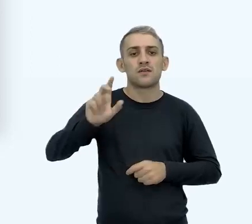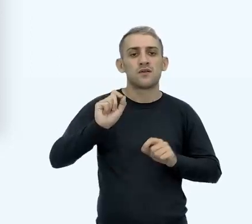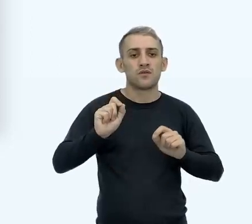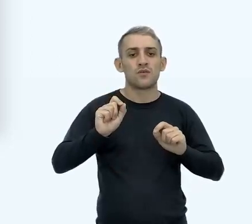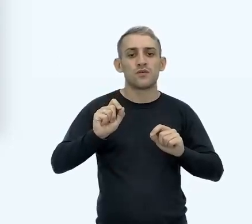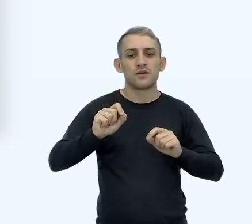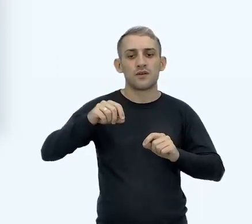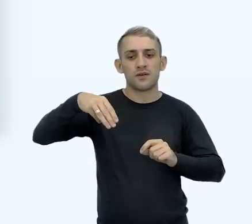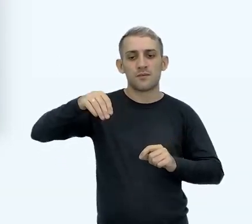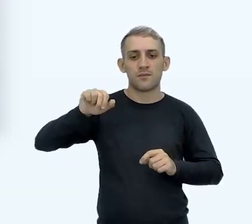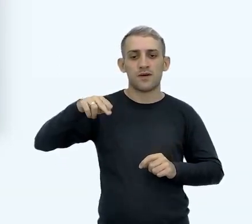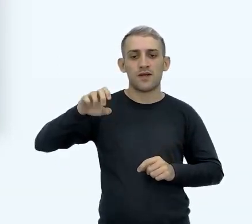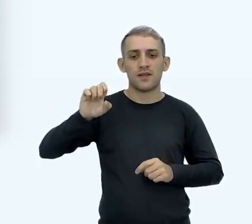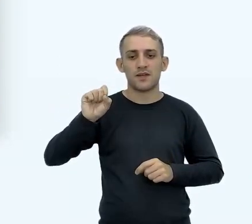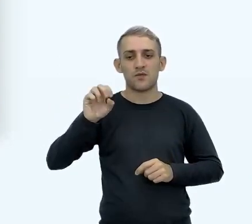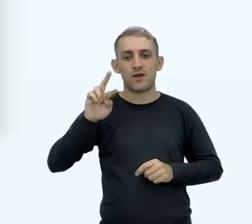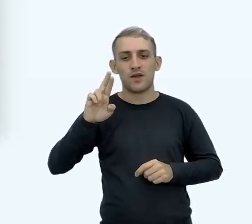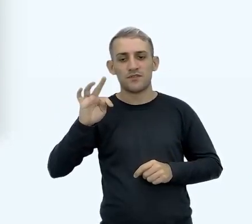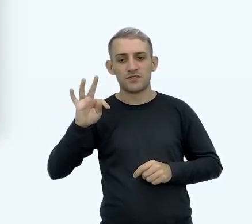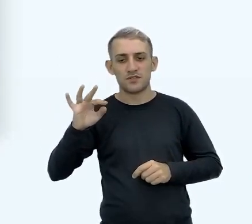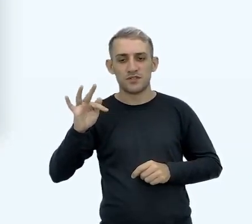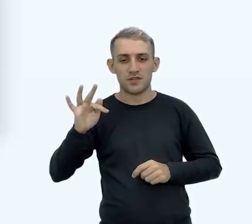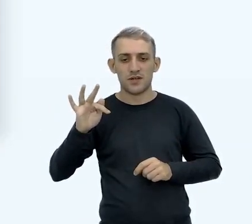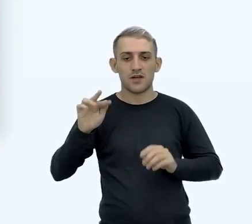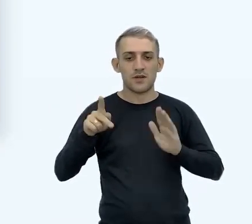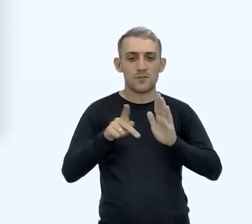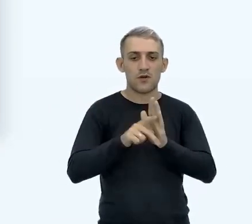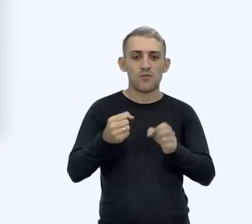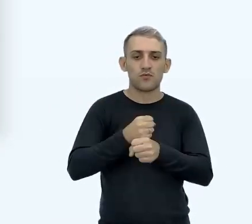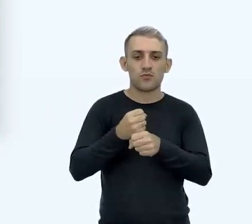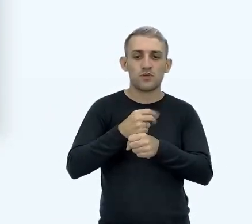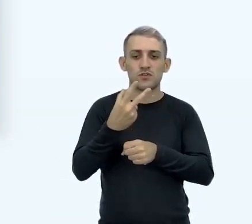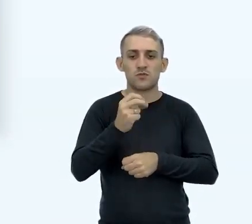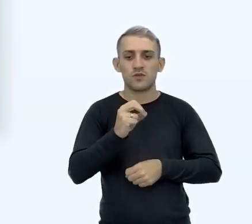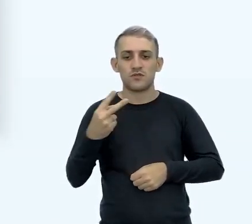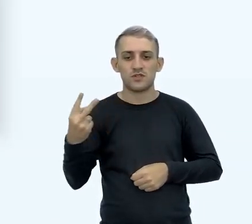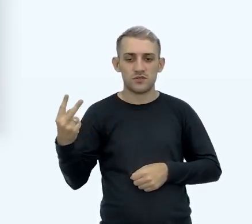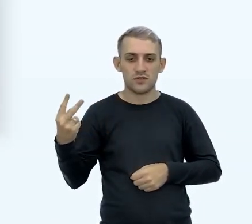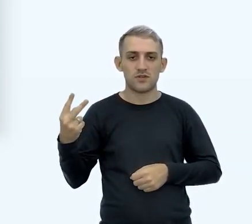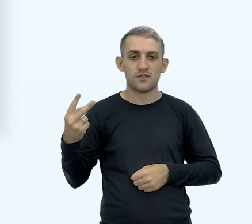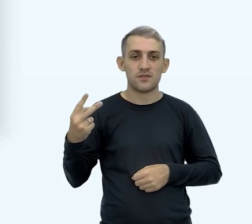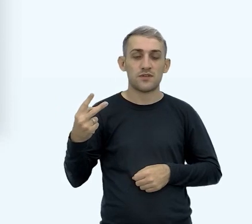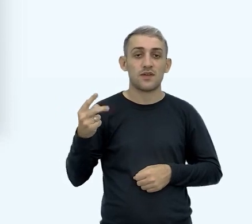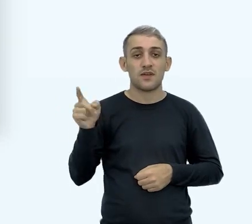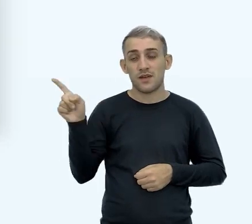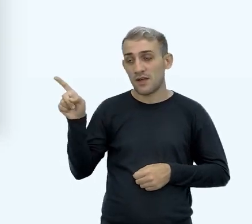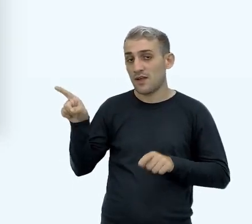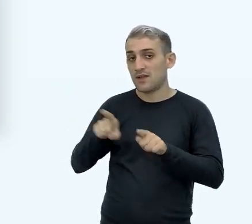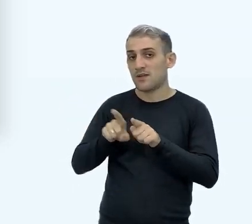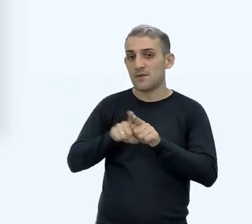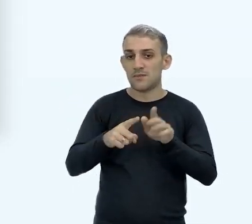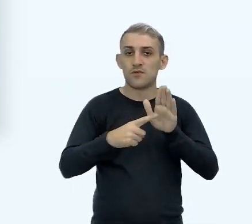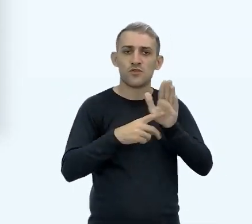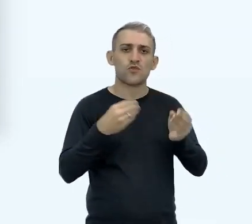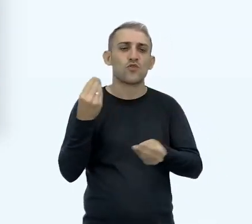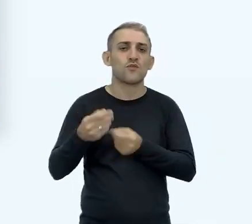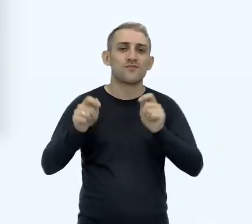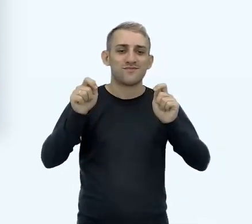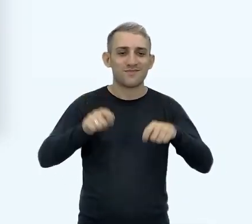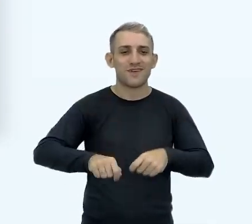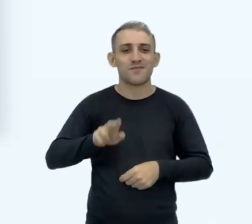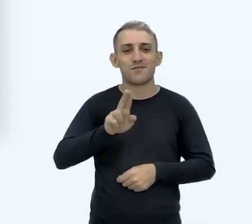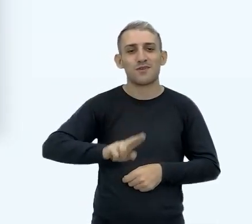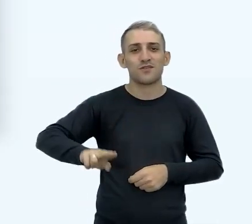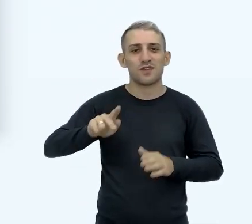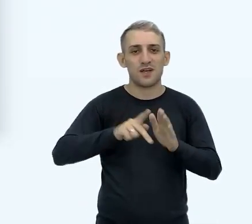Minecraft Education Edition para o ano que vem, o ano de 2022. Então, e aqui ele também mostrou para a gente como pode ser utilizada a